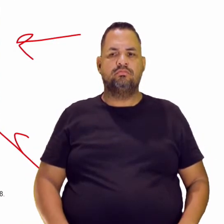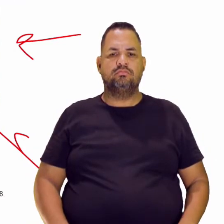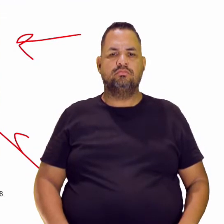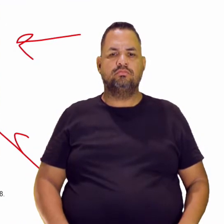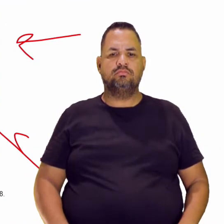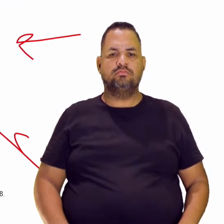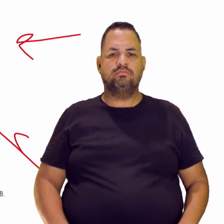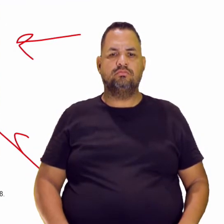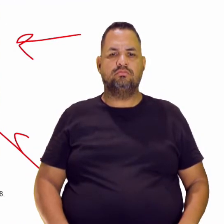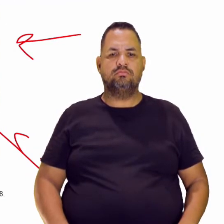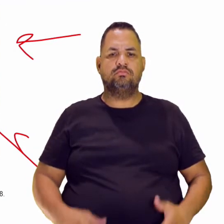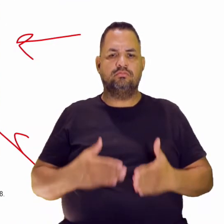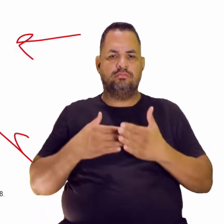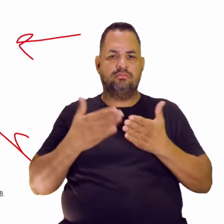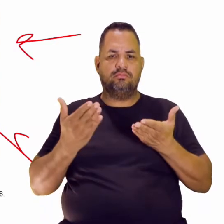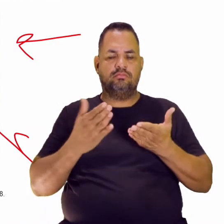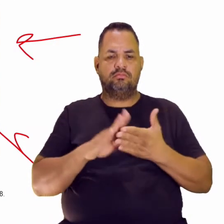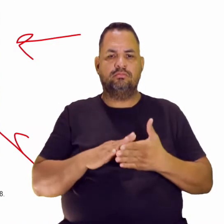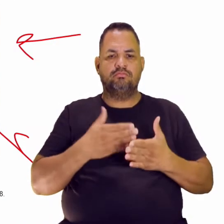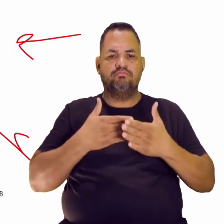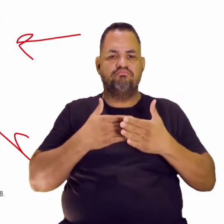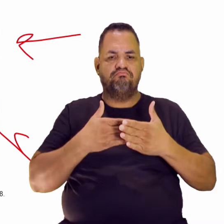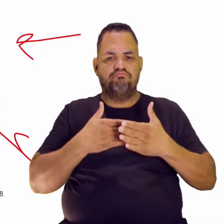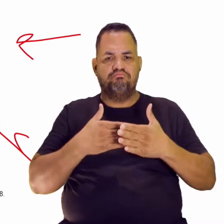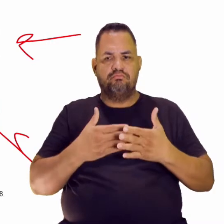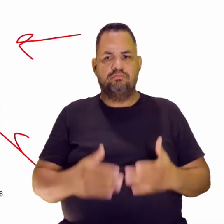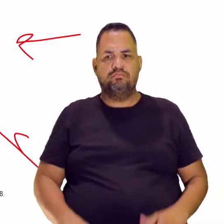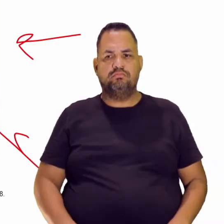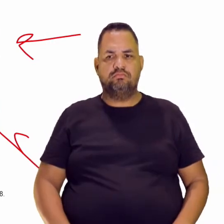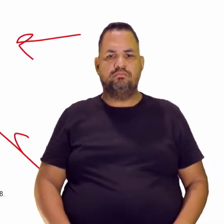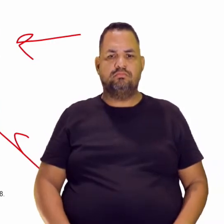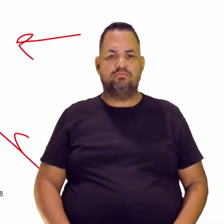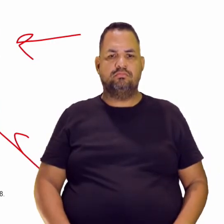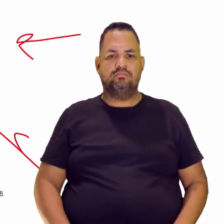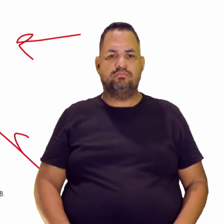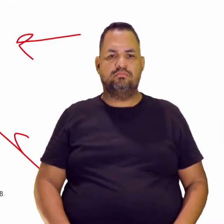assim, com toda a veemência,